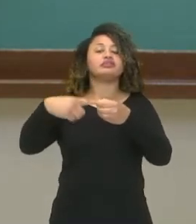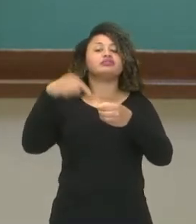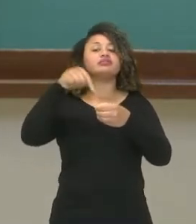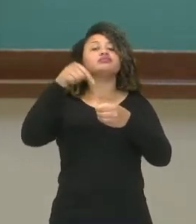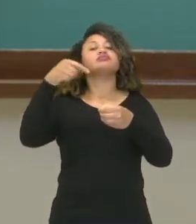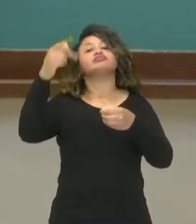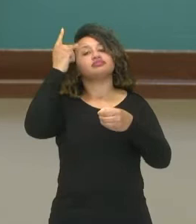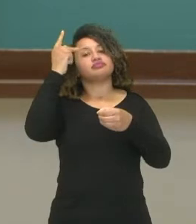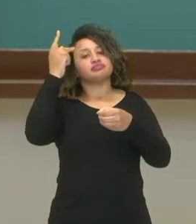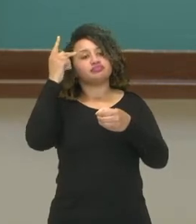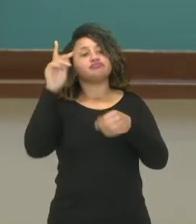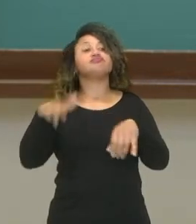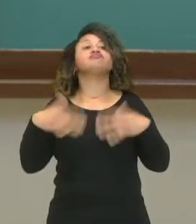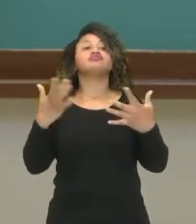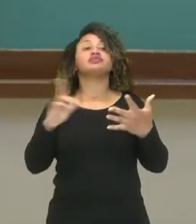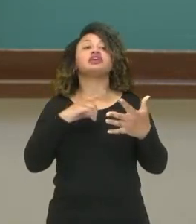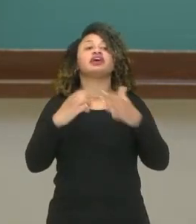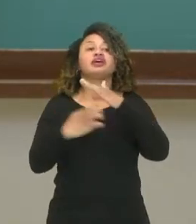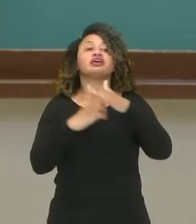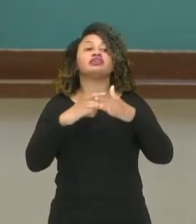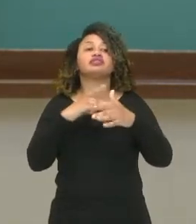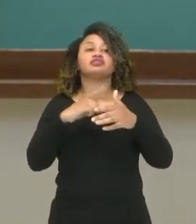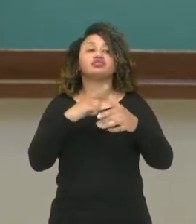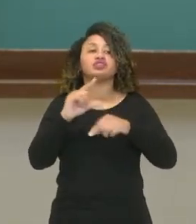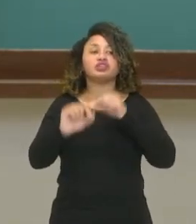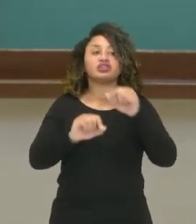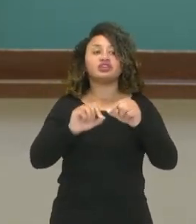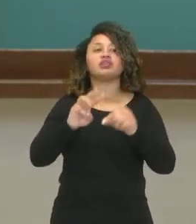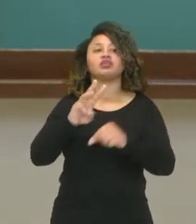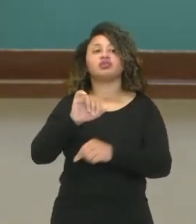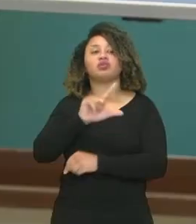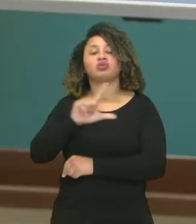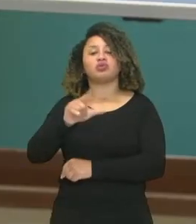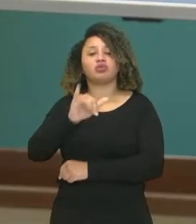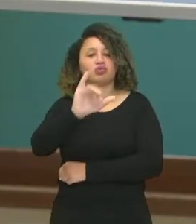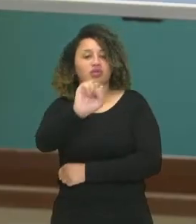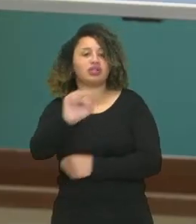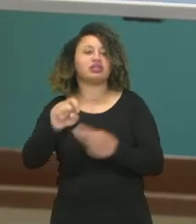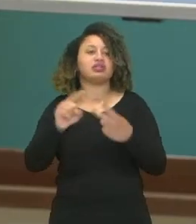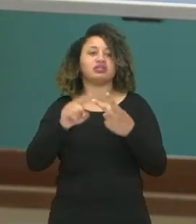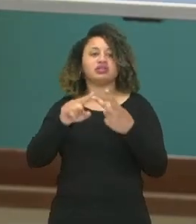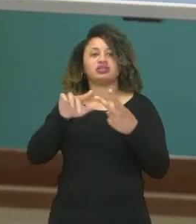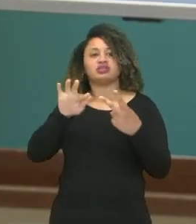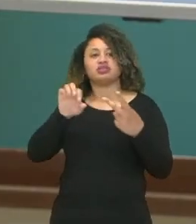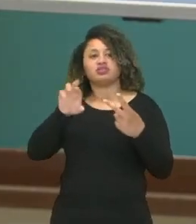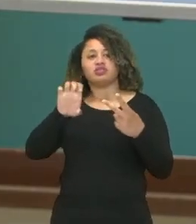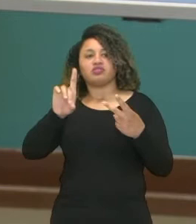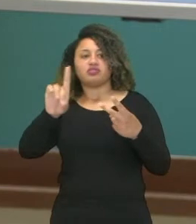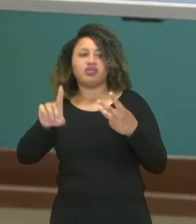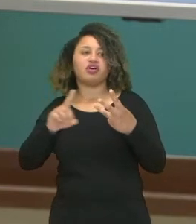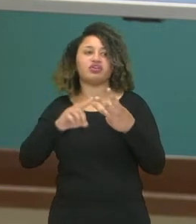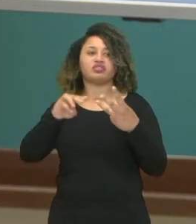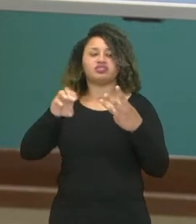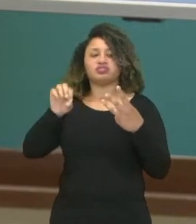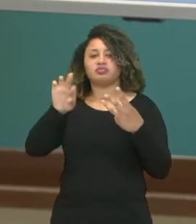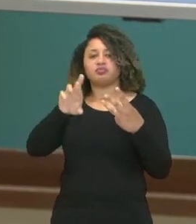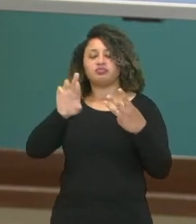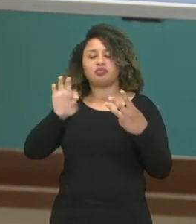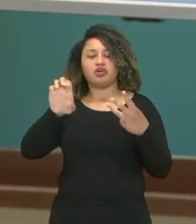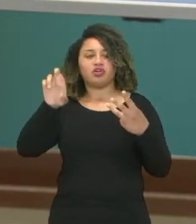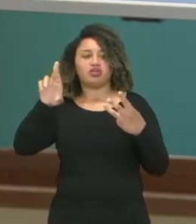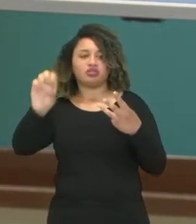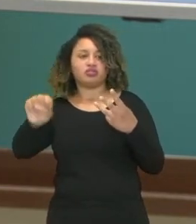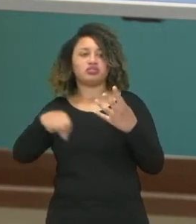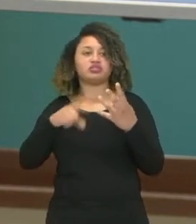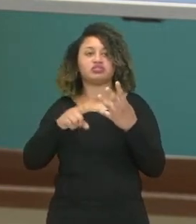Paulo. Entre essas empresas, instalaram-se a Willys Overland, a Ford, a General Motors e a Volkswagen.